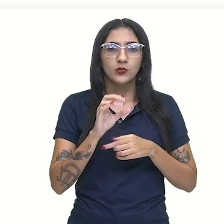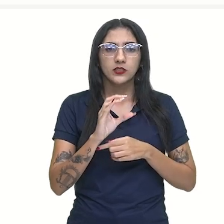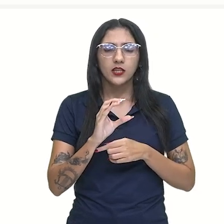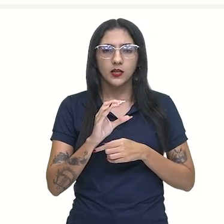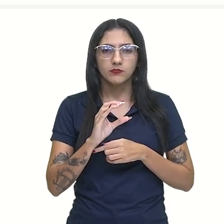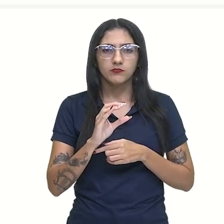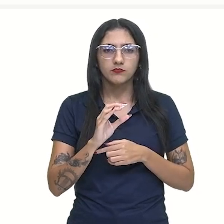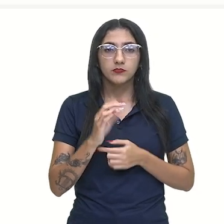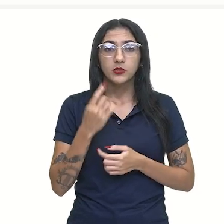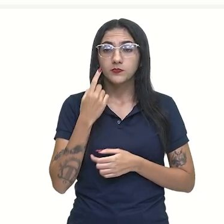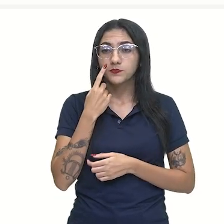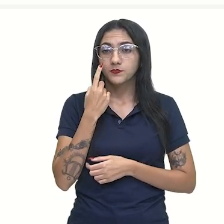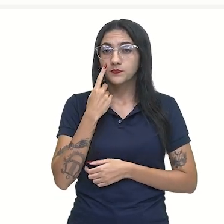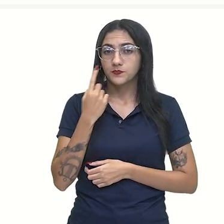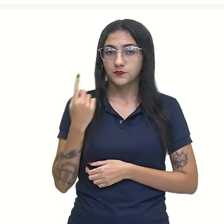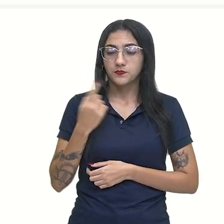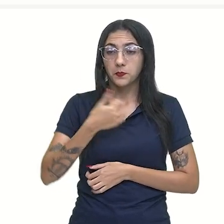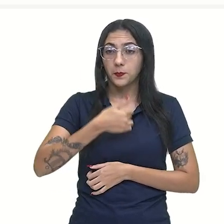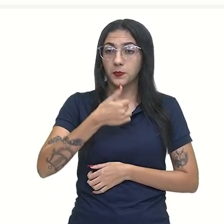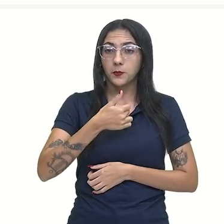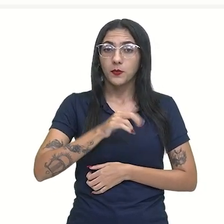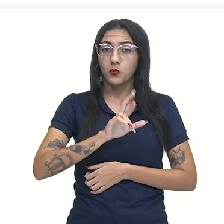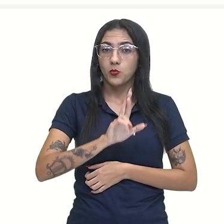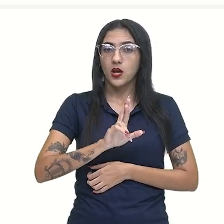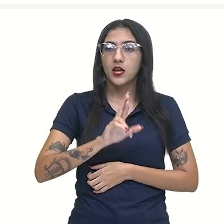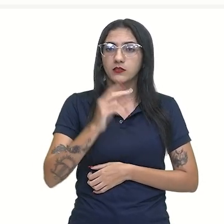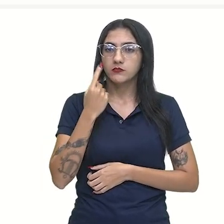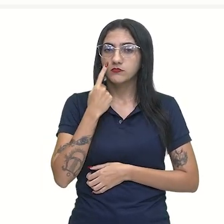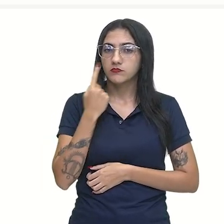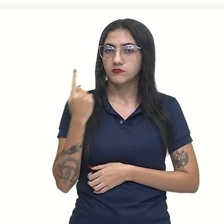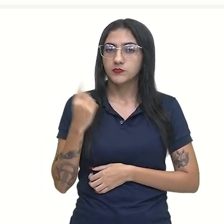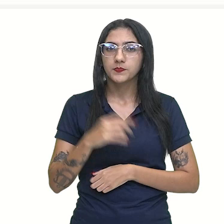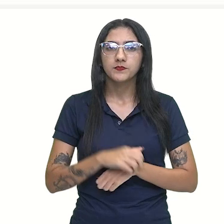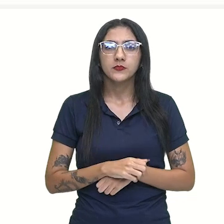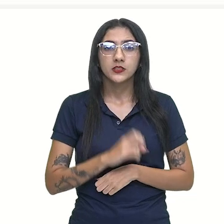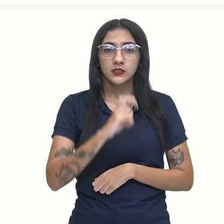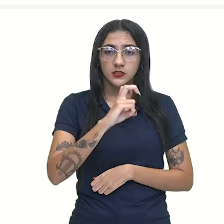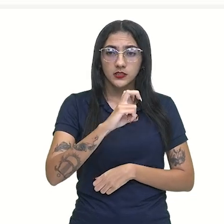a gente vai escrever então o R primeiro, ó.